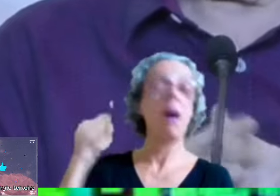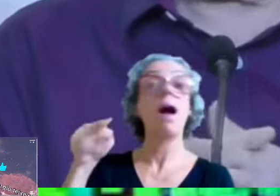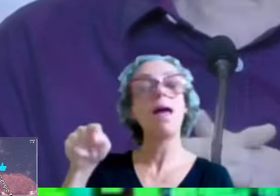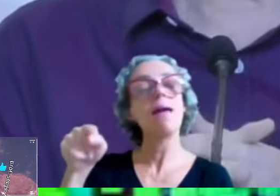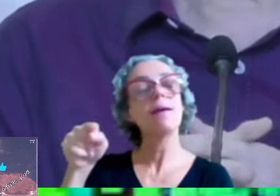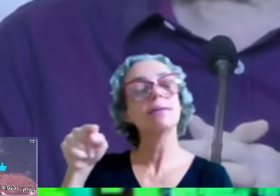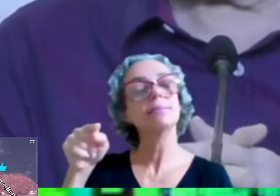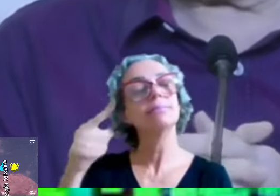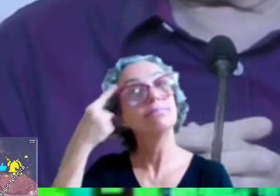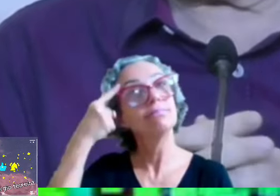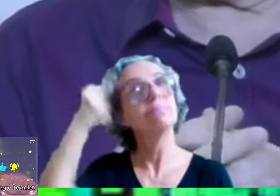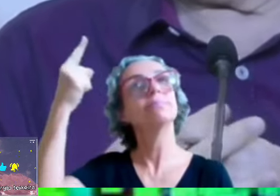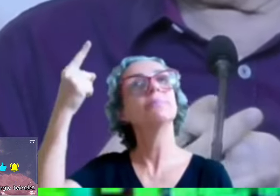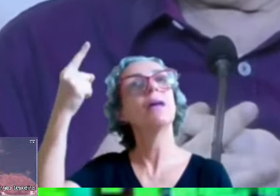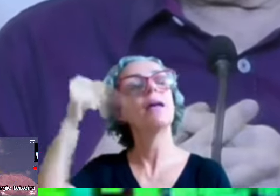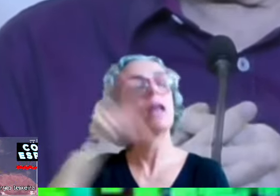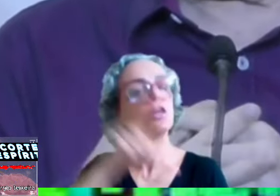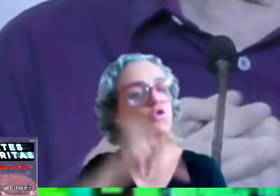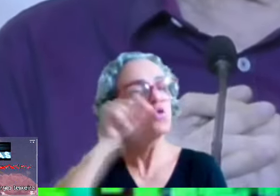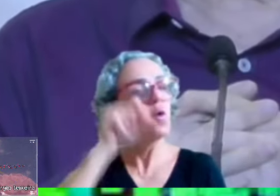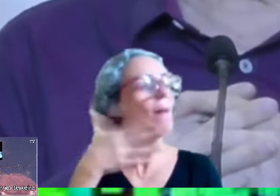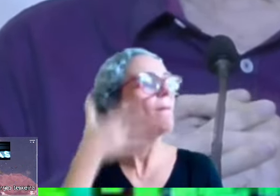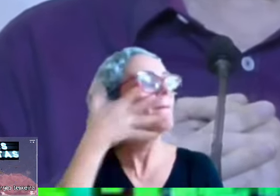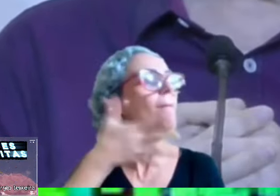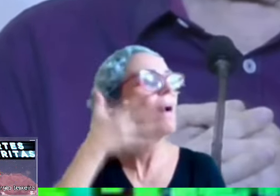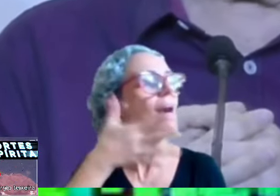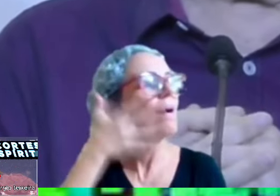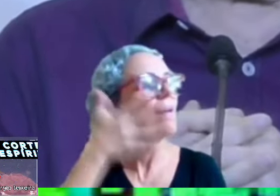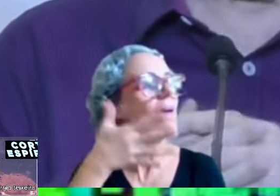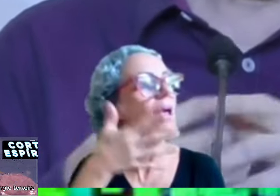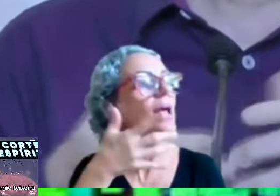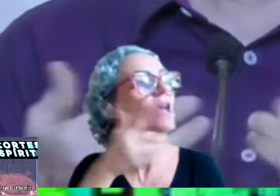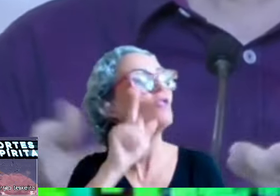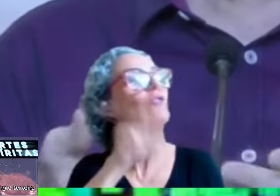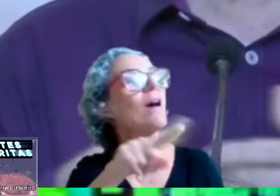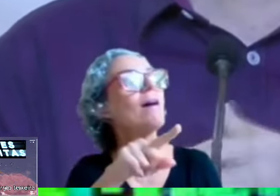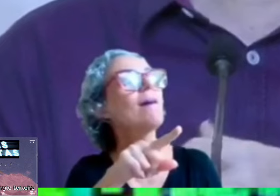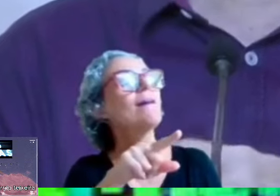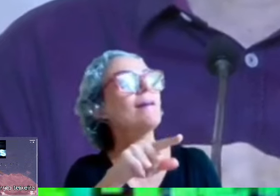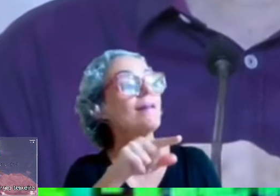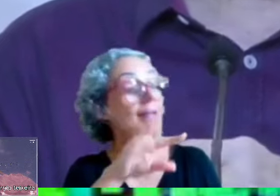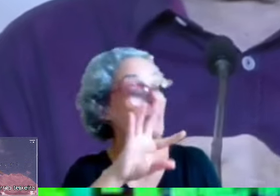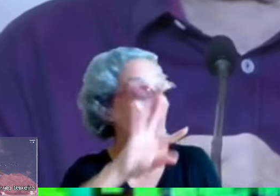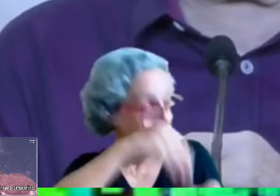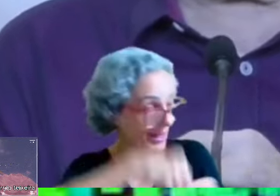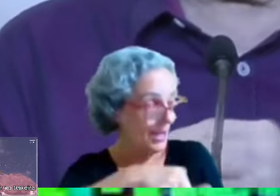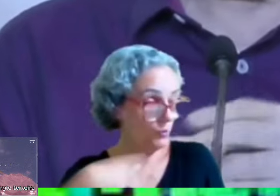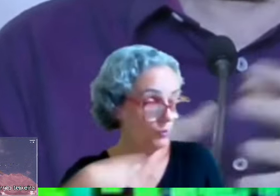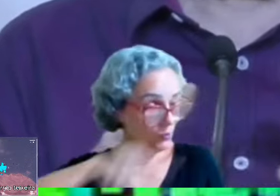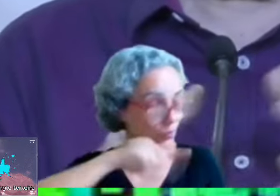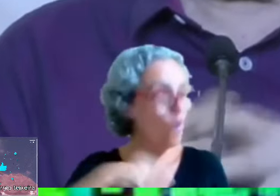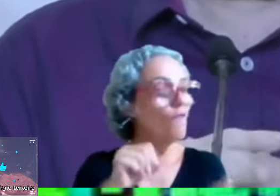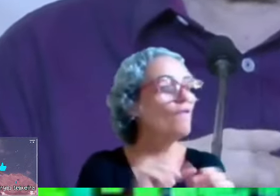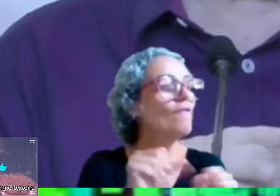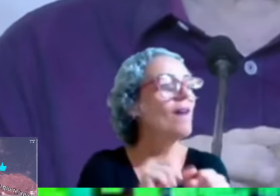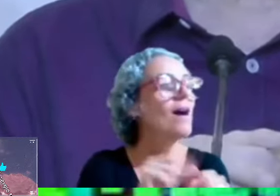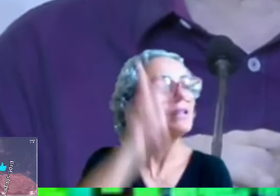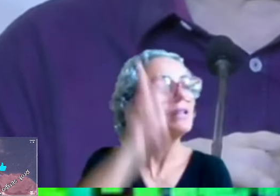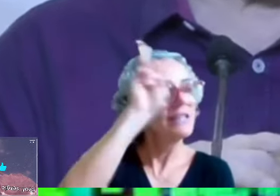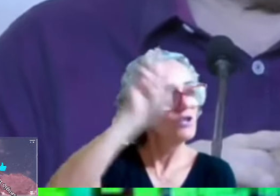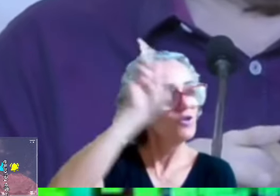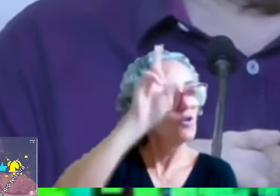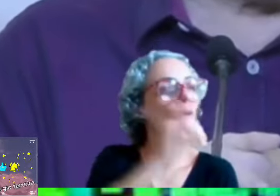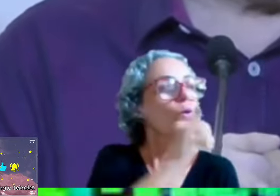palestras as histórias de que nos utilizamos para demonstrar os fatos